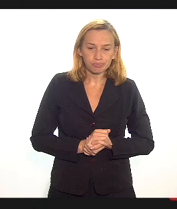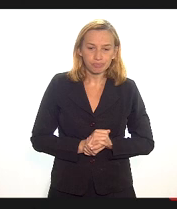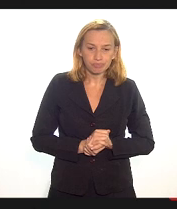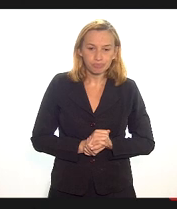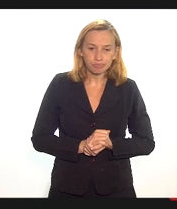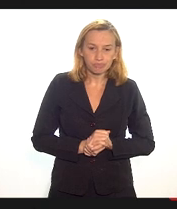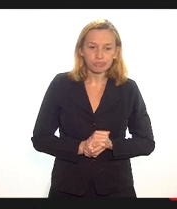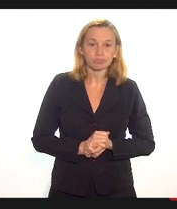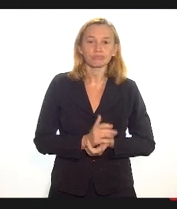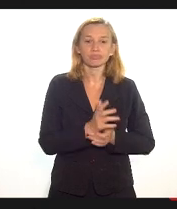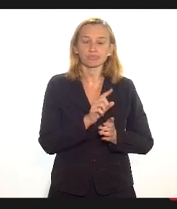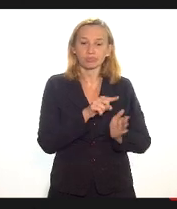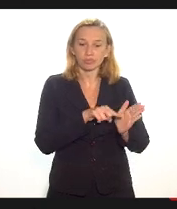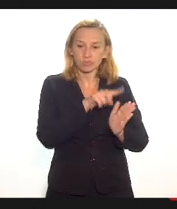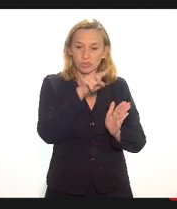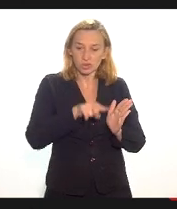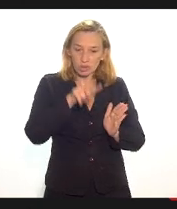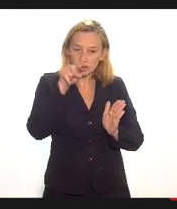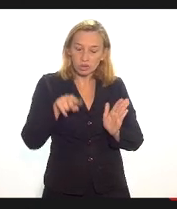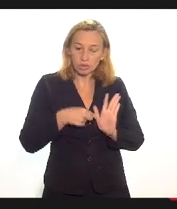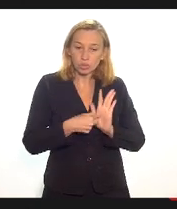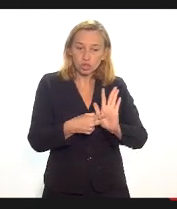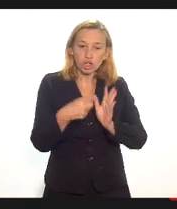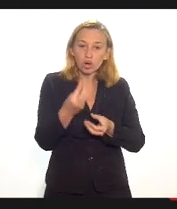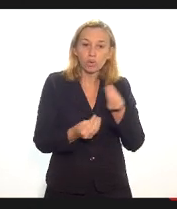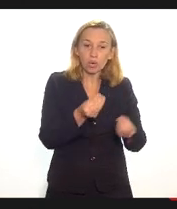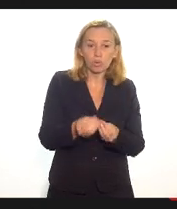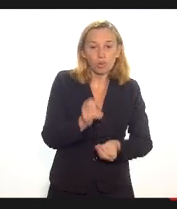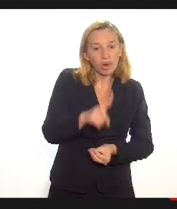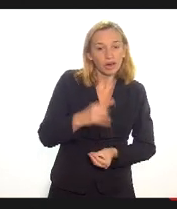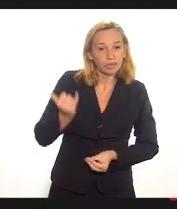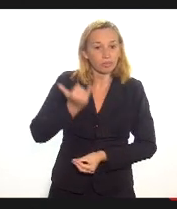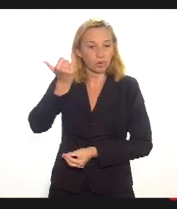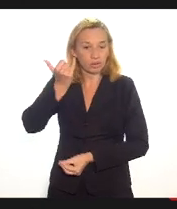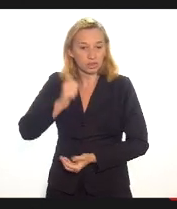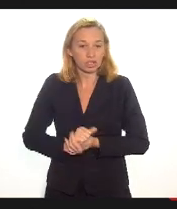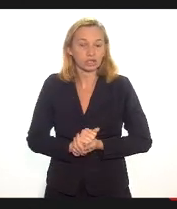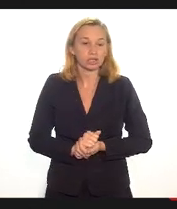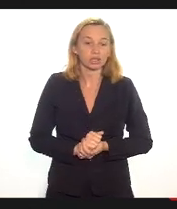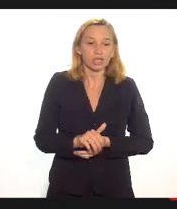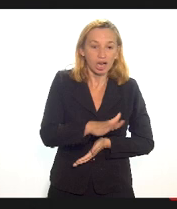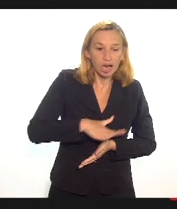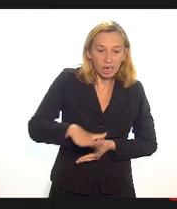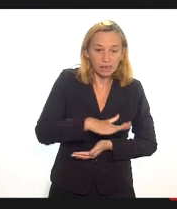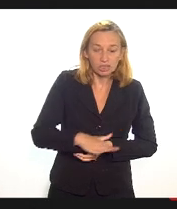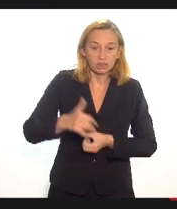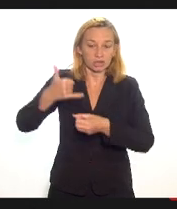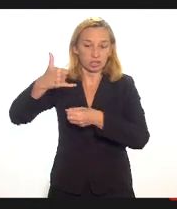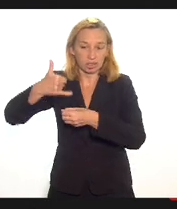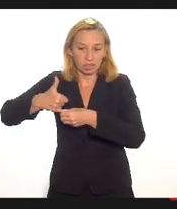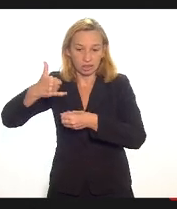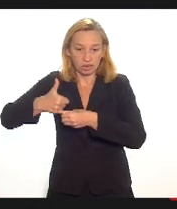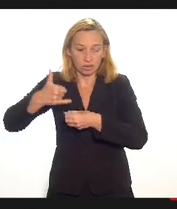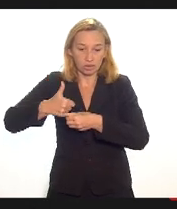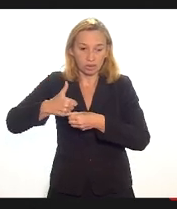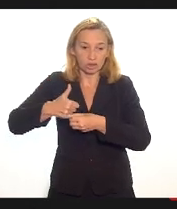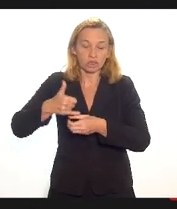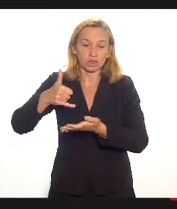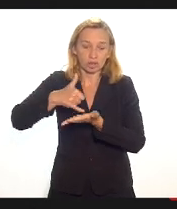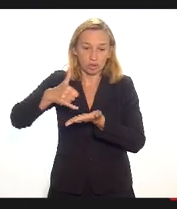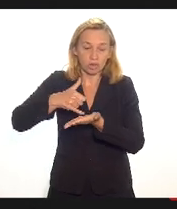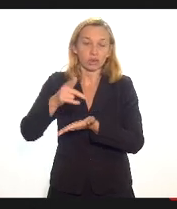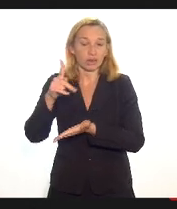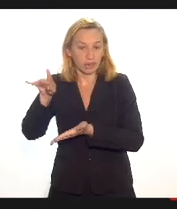Nesse gráfico, a gente tenta mostrar como tem sido importante, né, o setor de óleo e gás para a arrecadação no Rio de